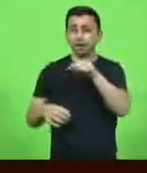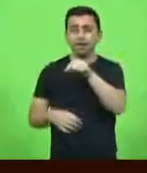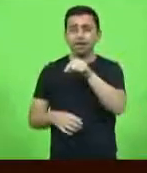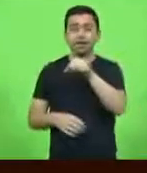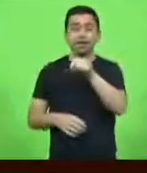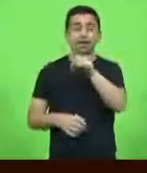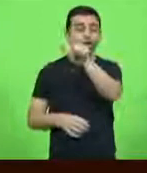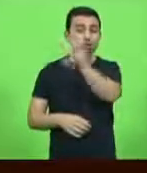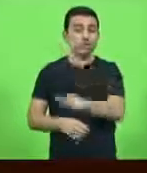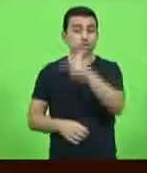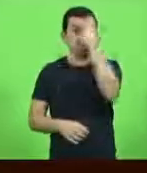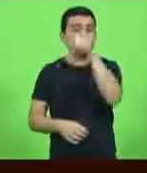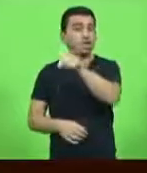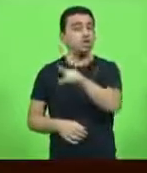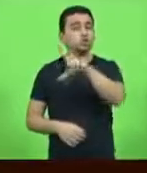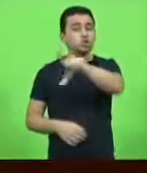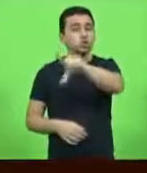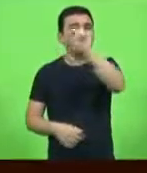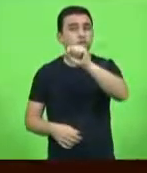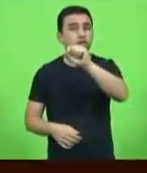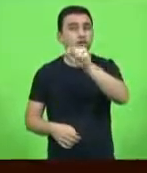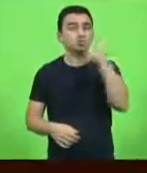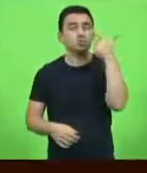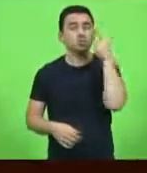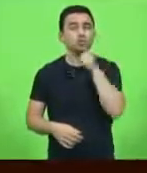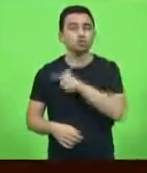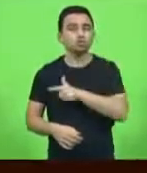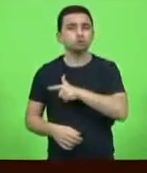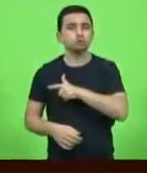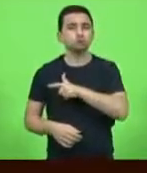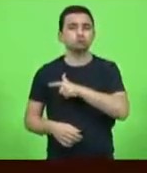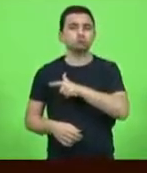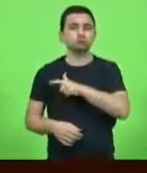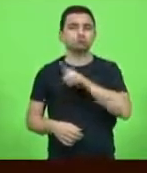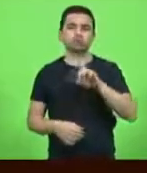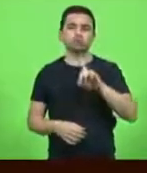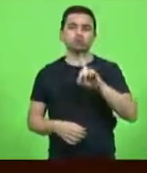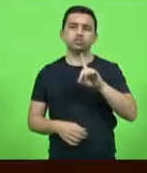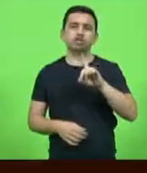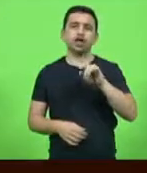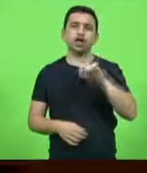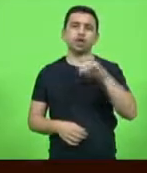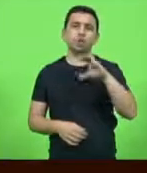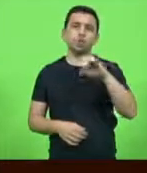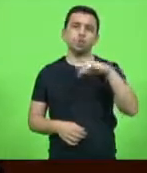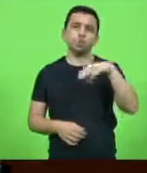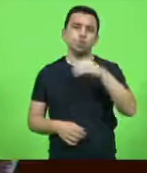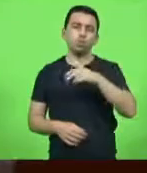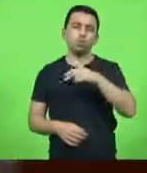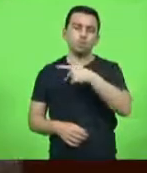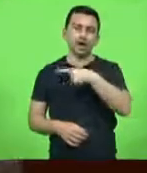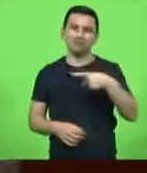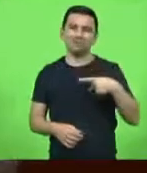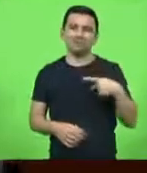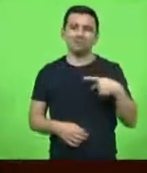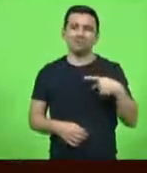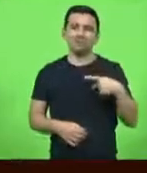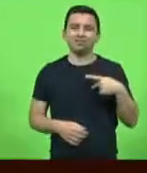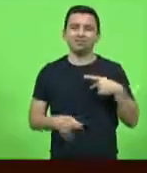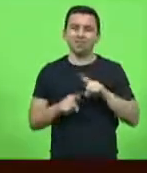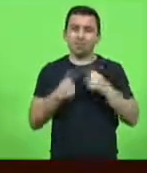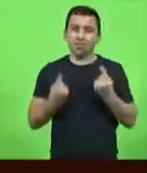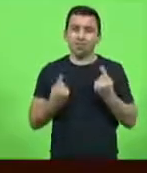se elegeu aqui em Florianópolis diácono diácono não sei o quê mas é o diabo e este Capitão